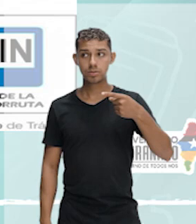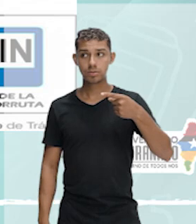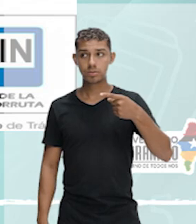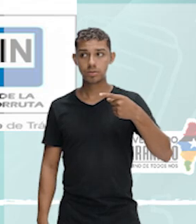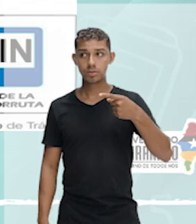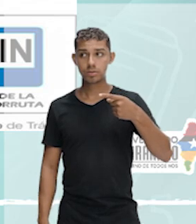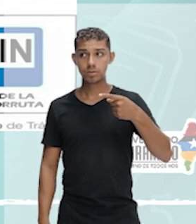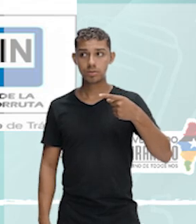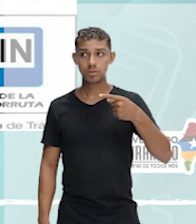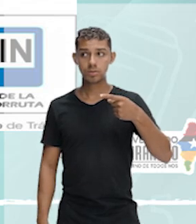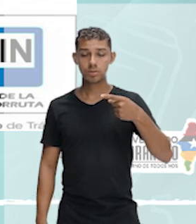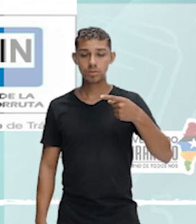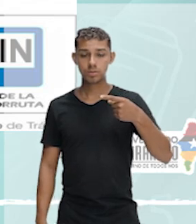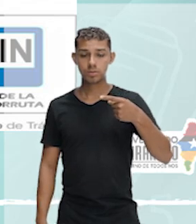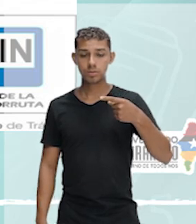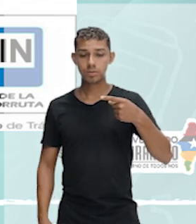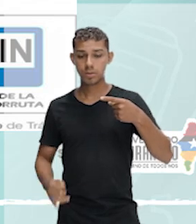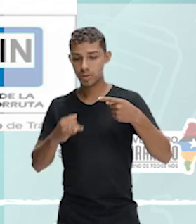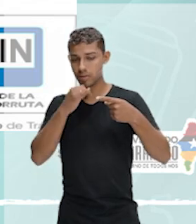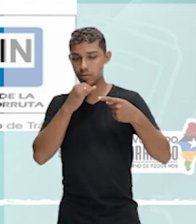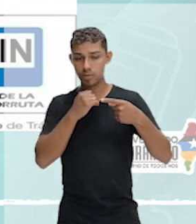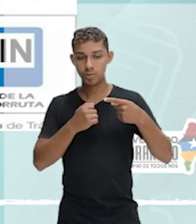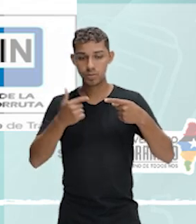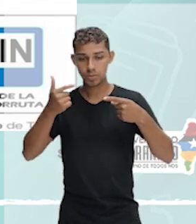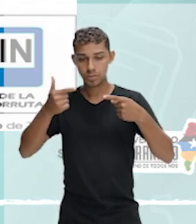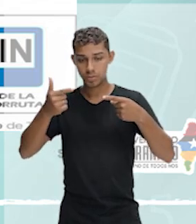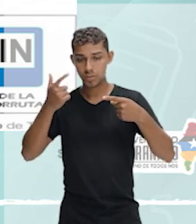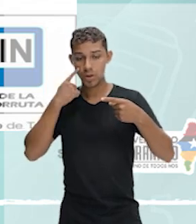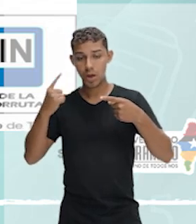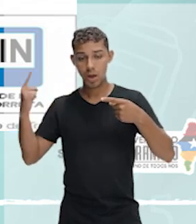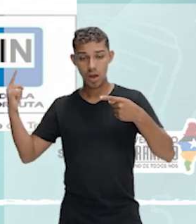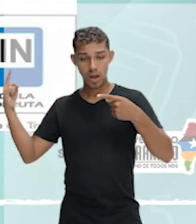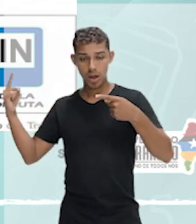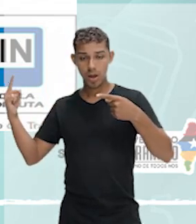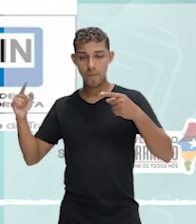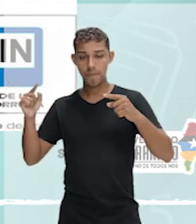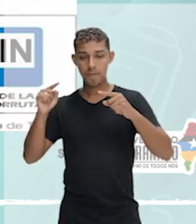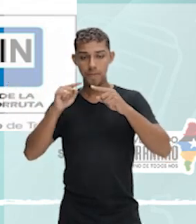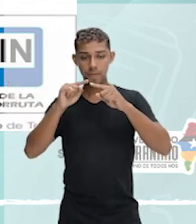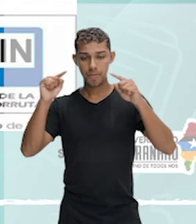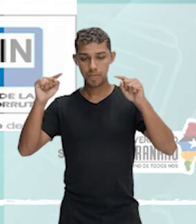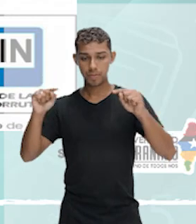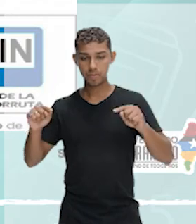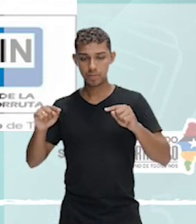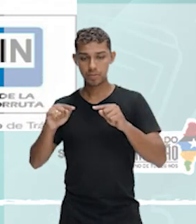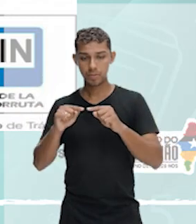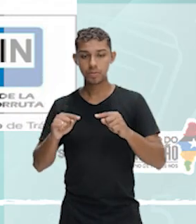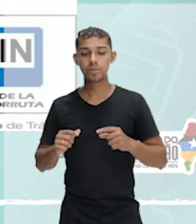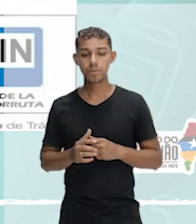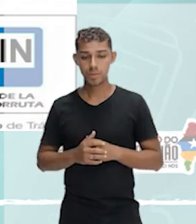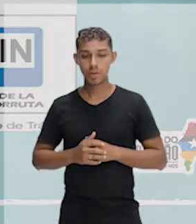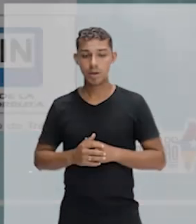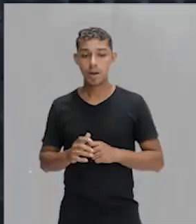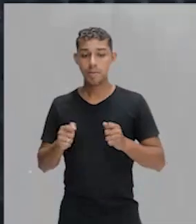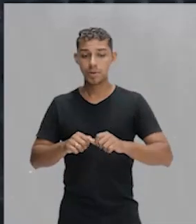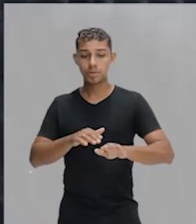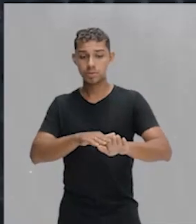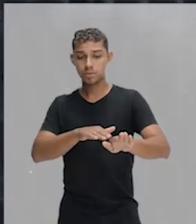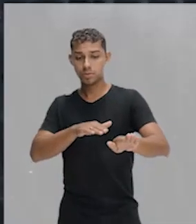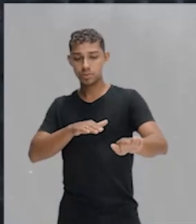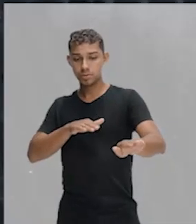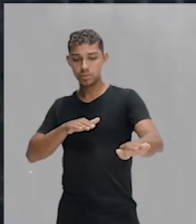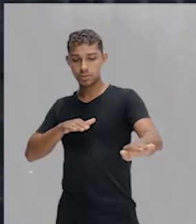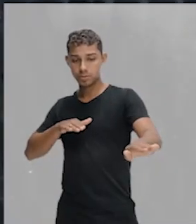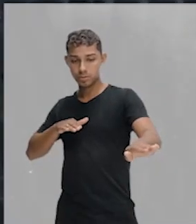o segundo quadro das imagens, tá? Espaçamento, que eu tenho que manter a distância de um carro